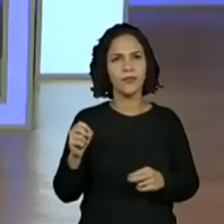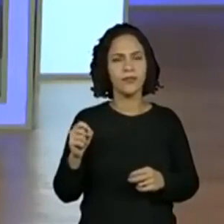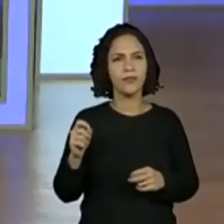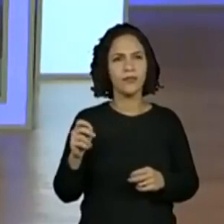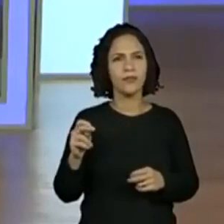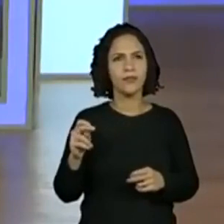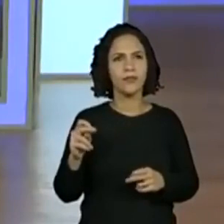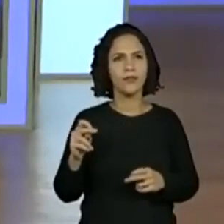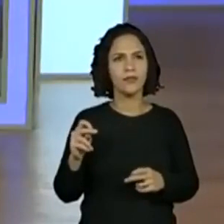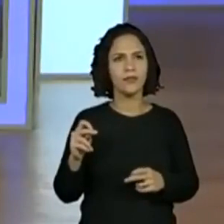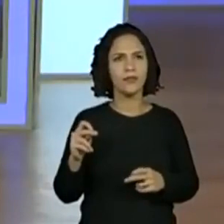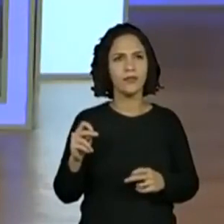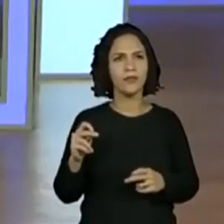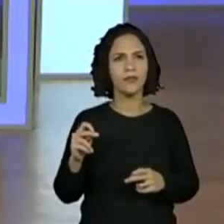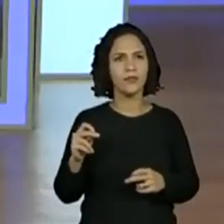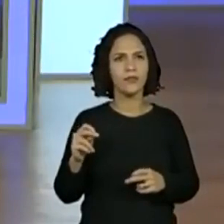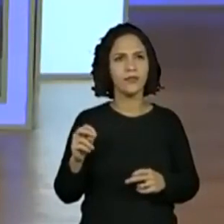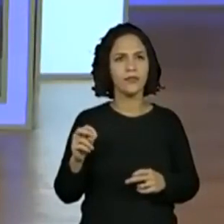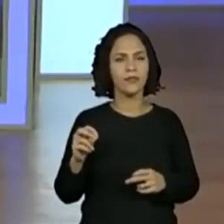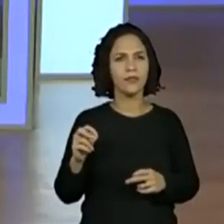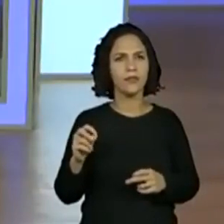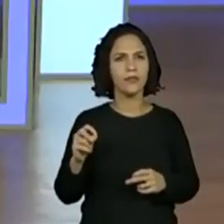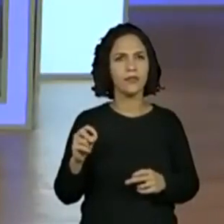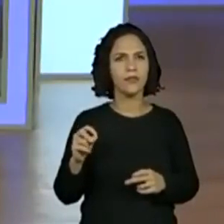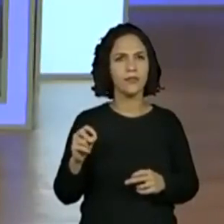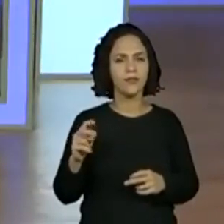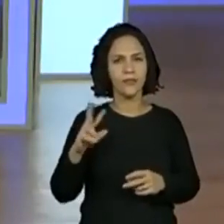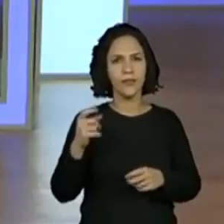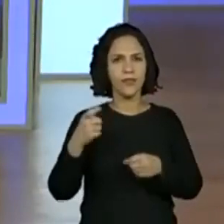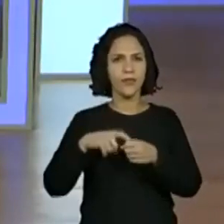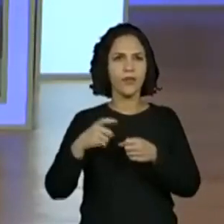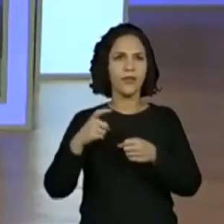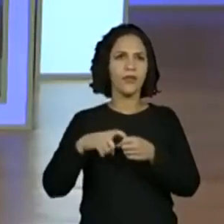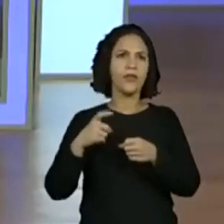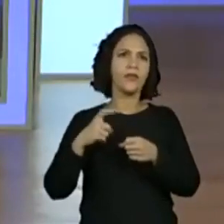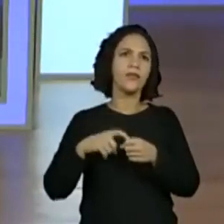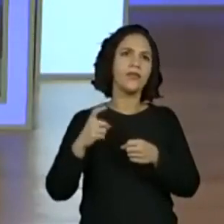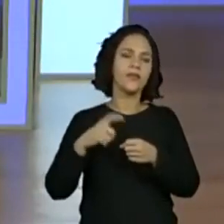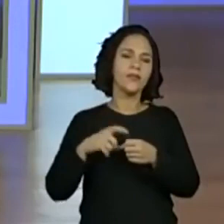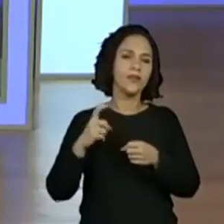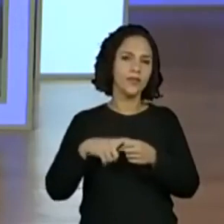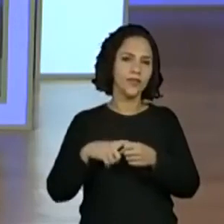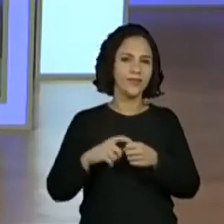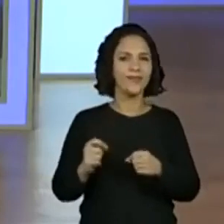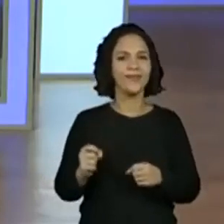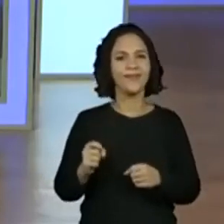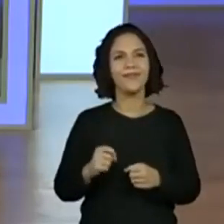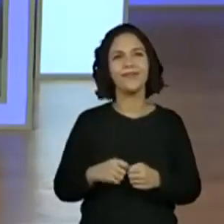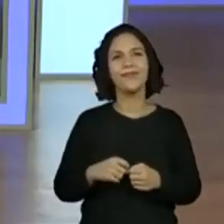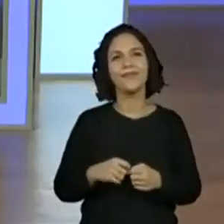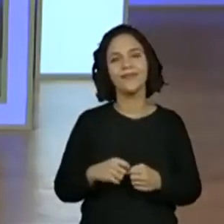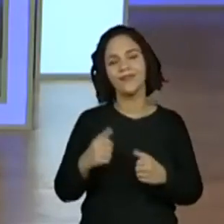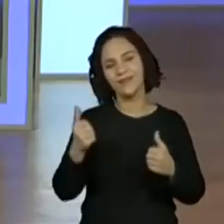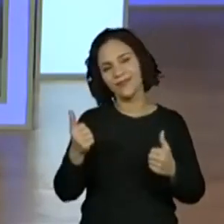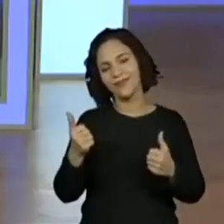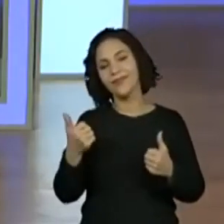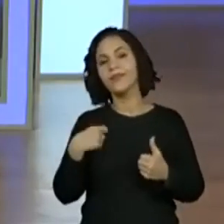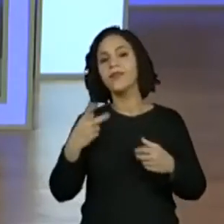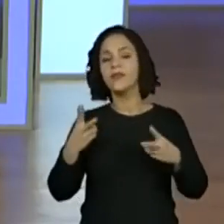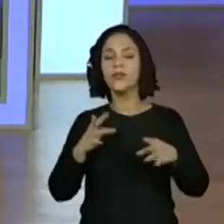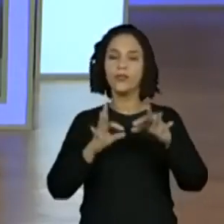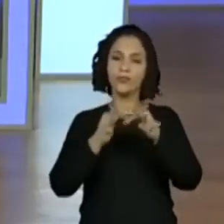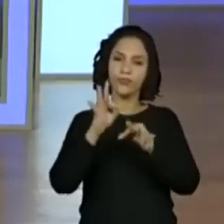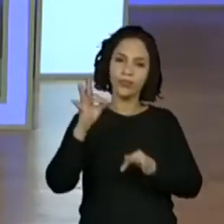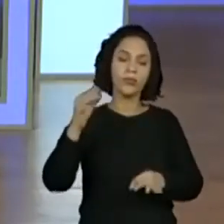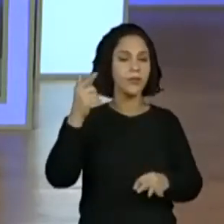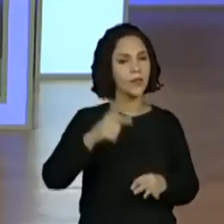ele apareceu. O oráculo vai voltar aí para mim, por favor. Que sumiu daqui o nosso menu. Isso. Enquanto isso, a gente